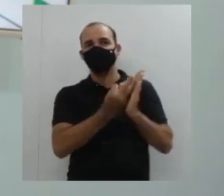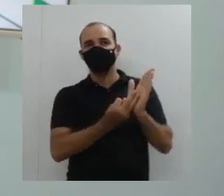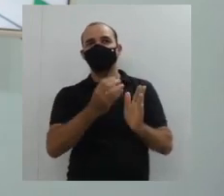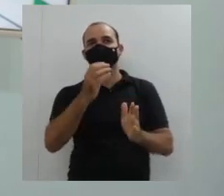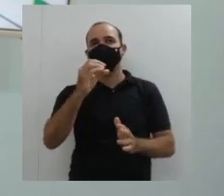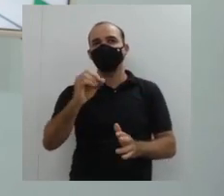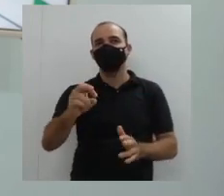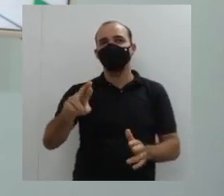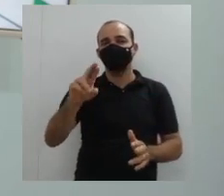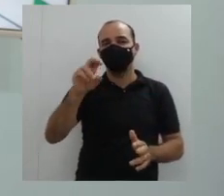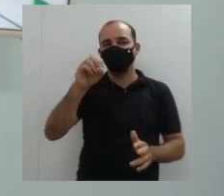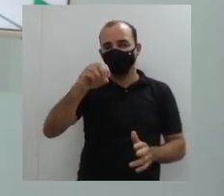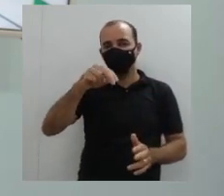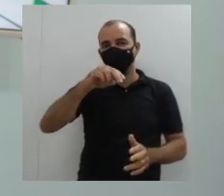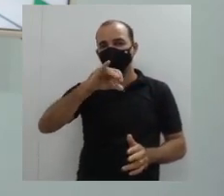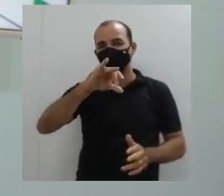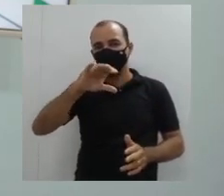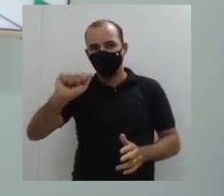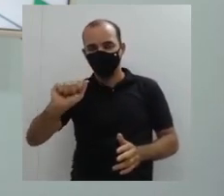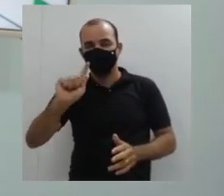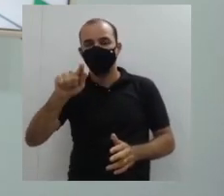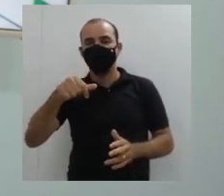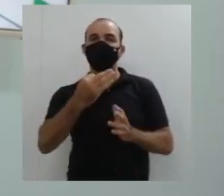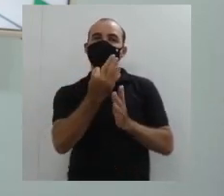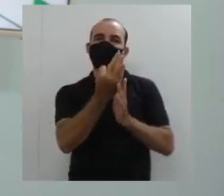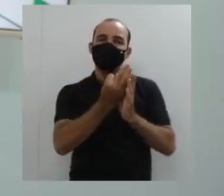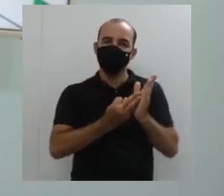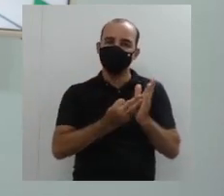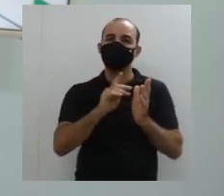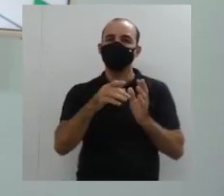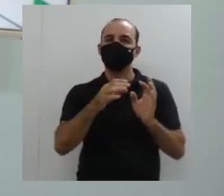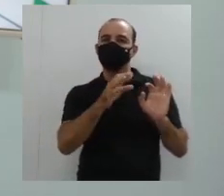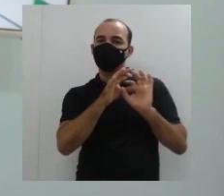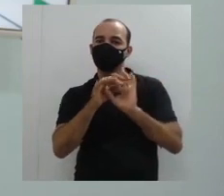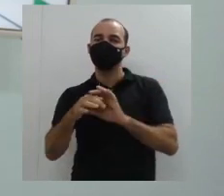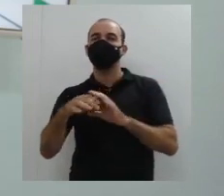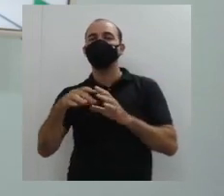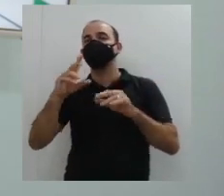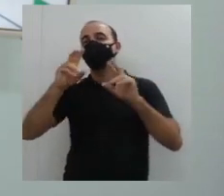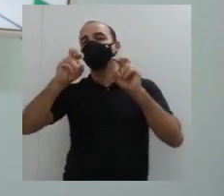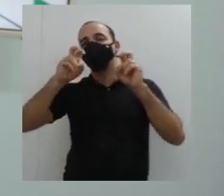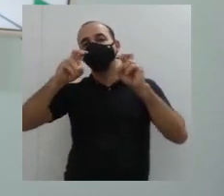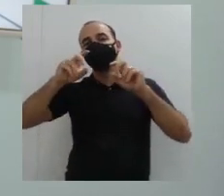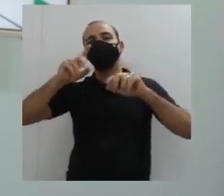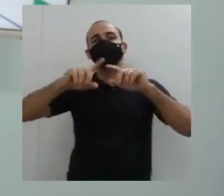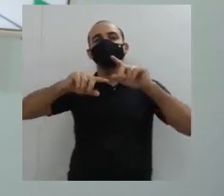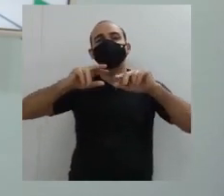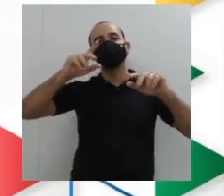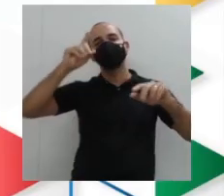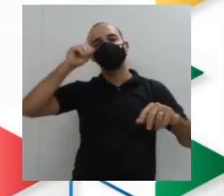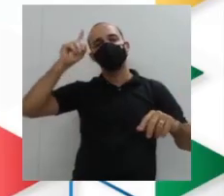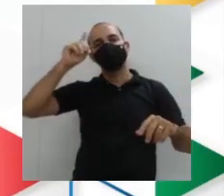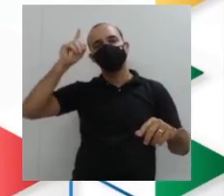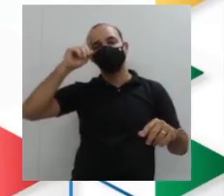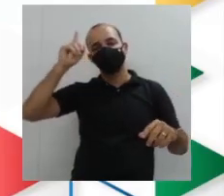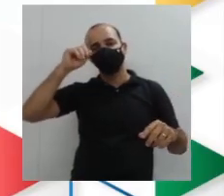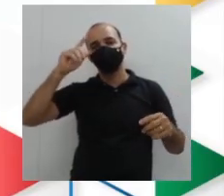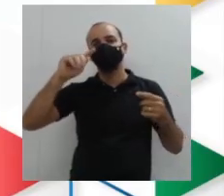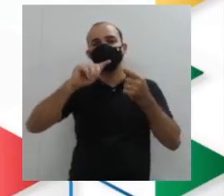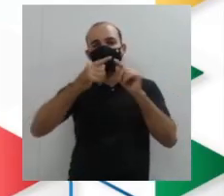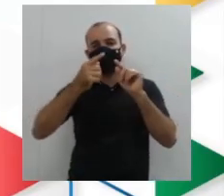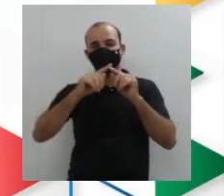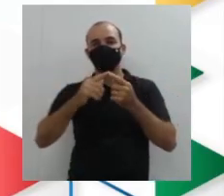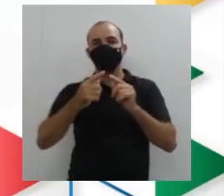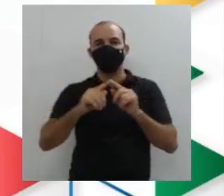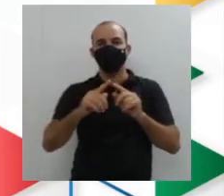o texto que fala justamente de questões do dia a dia. Acompanhe na tela comigo sobre essa questão